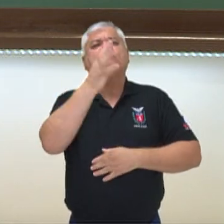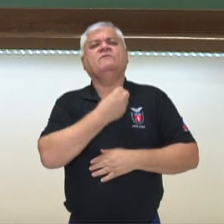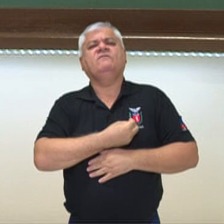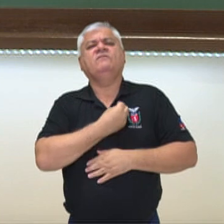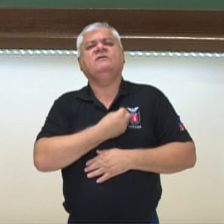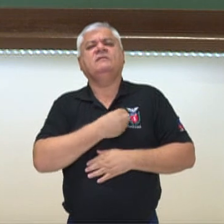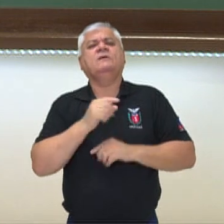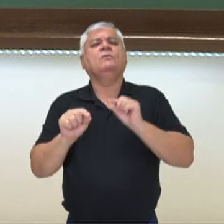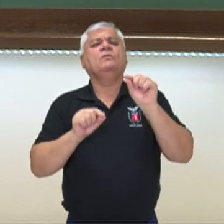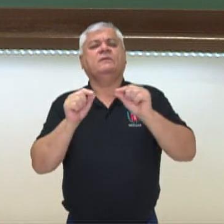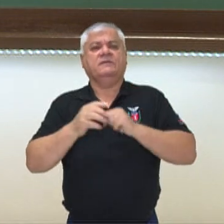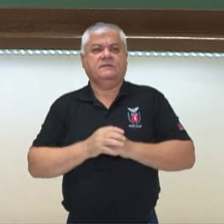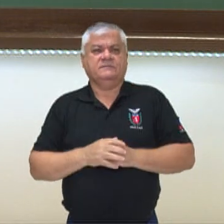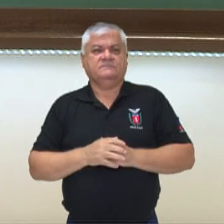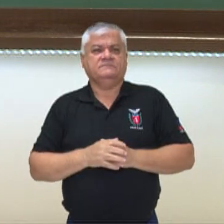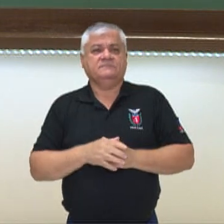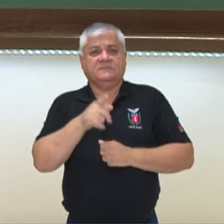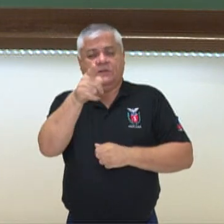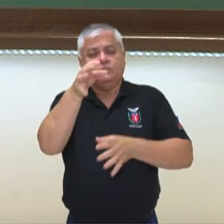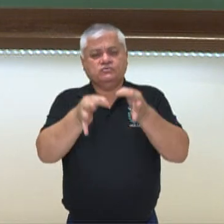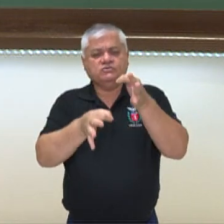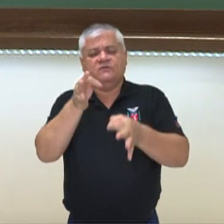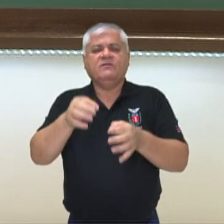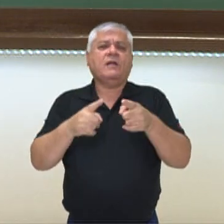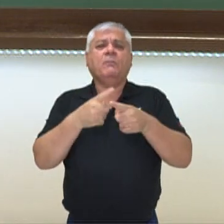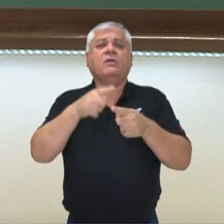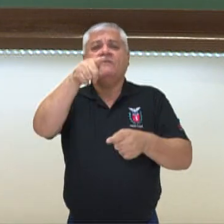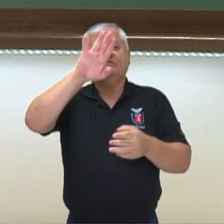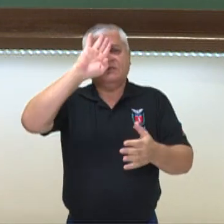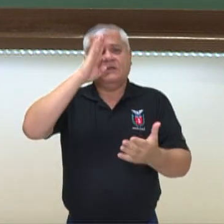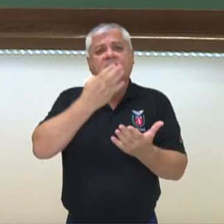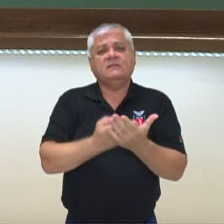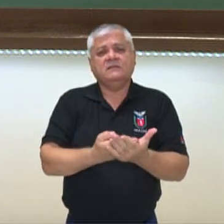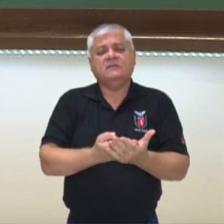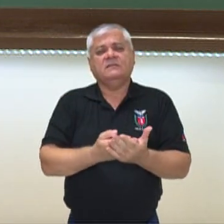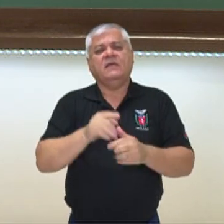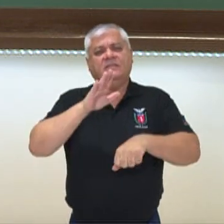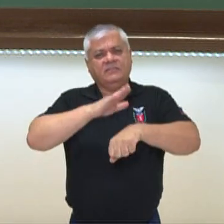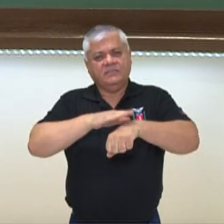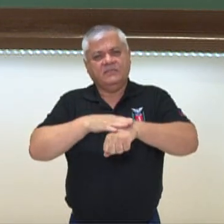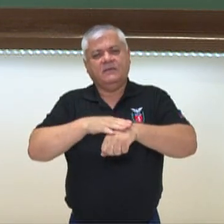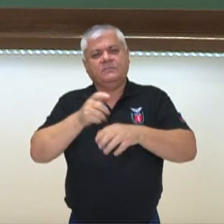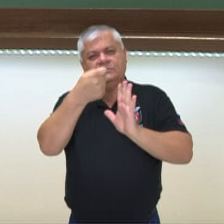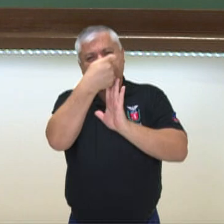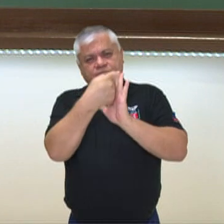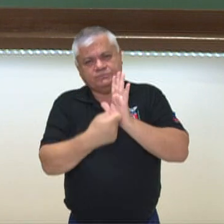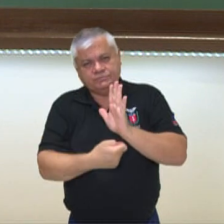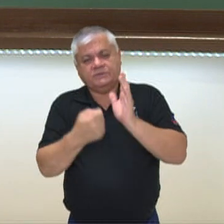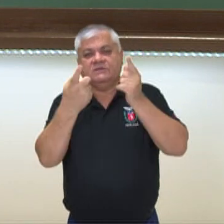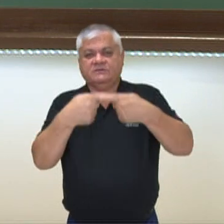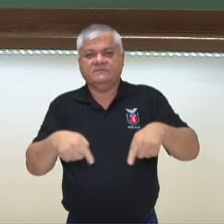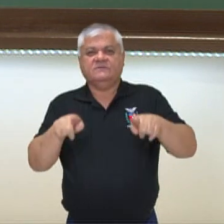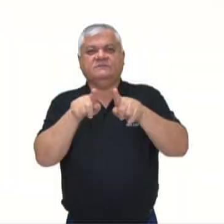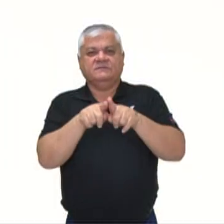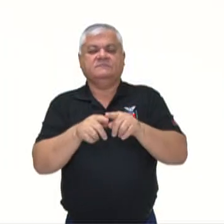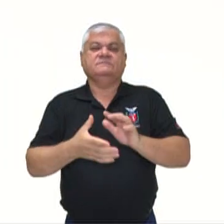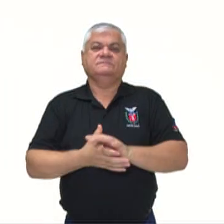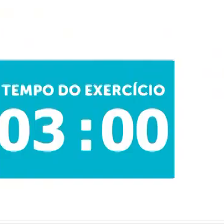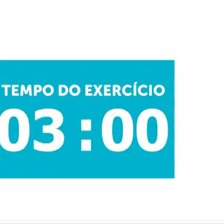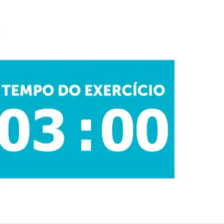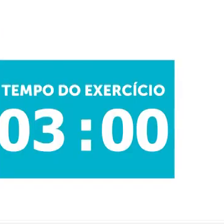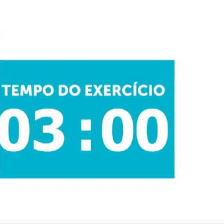na sua vida. Justifique o porquê da sua resposta. Um tempinho para vocês escreverem e já voltamos.